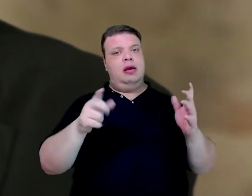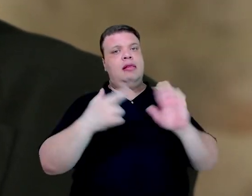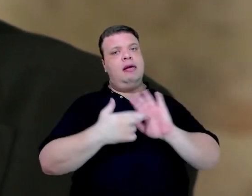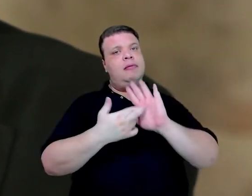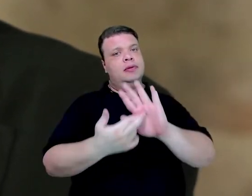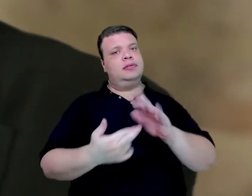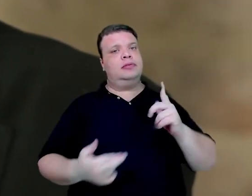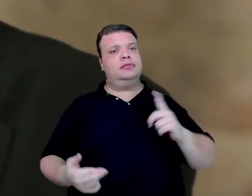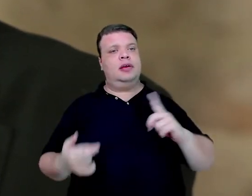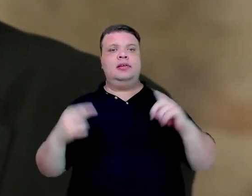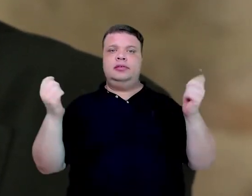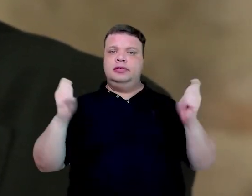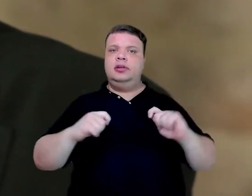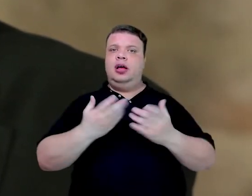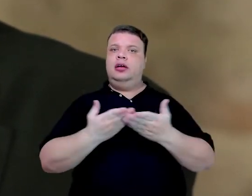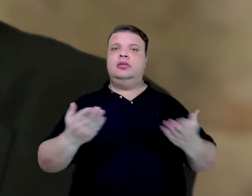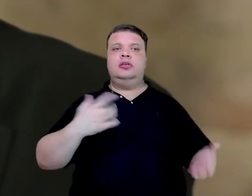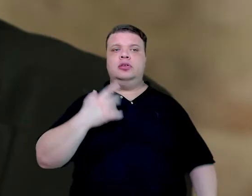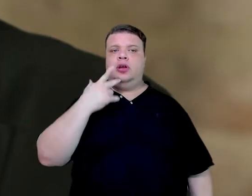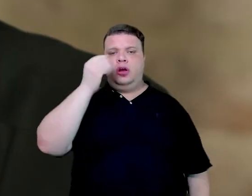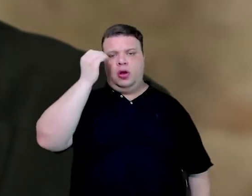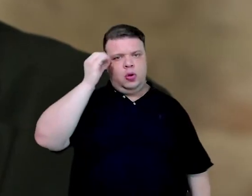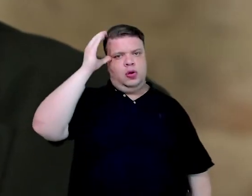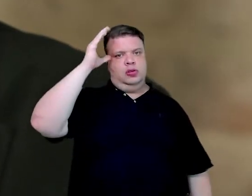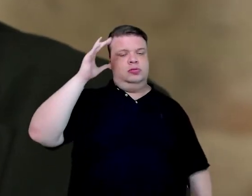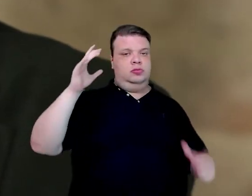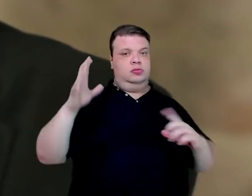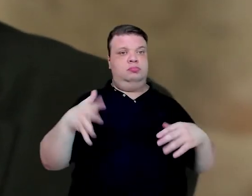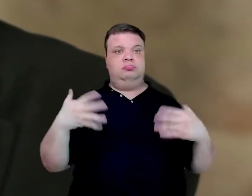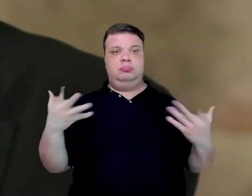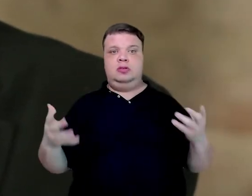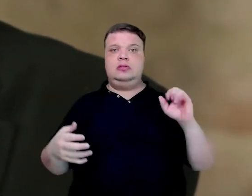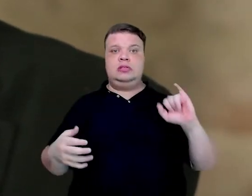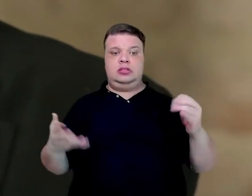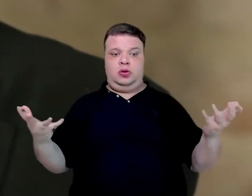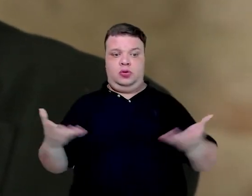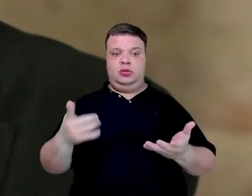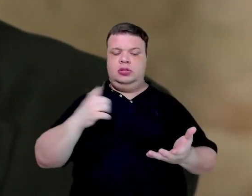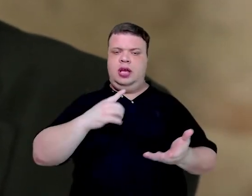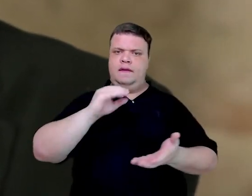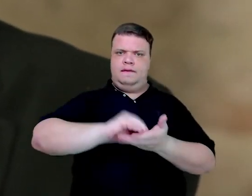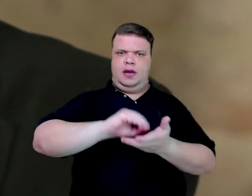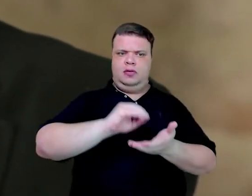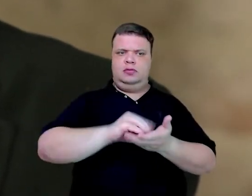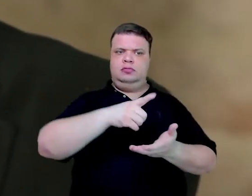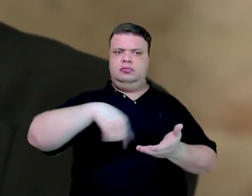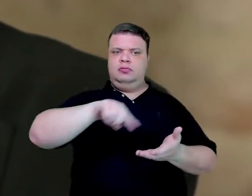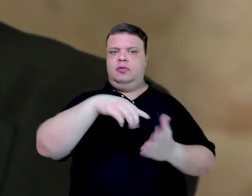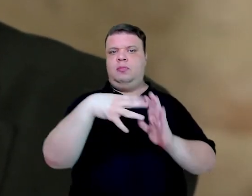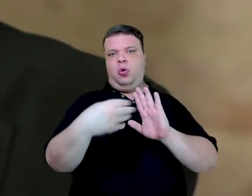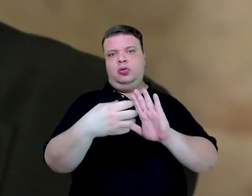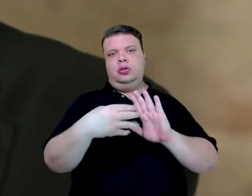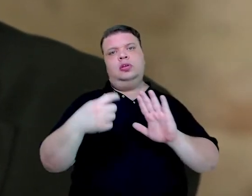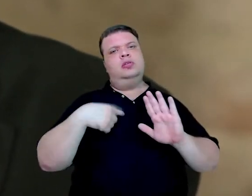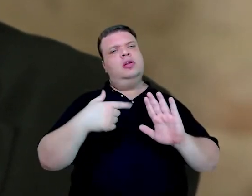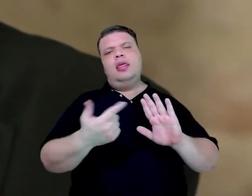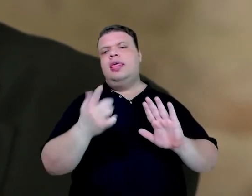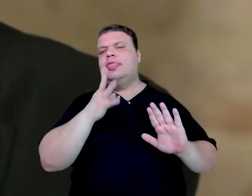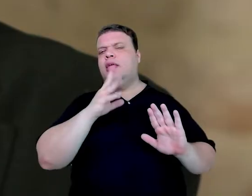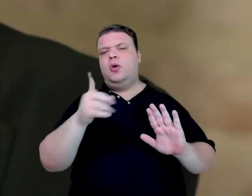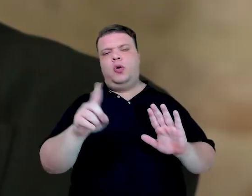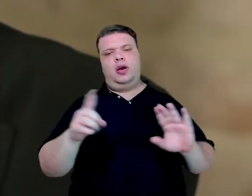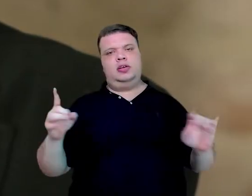nos modelos, é porque nós não temos o conhecimento completo em relação a esses processos, a esses parâmetros que a gente